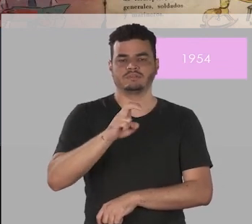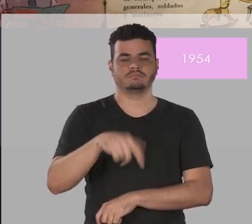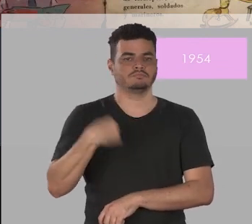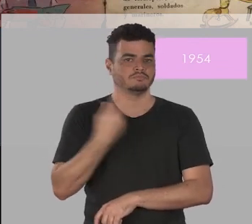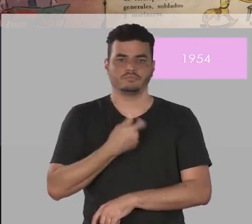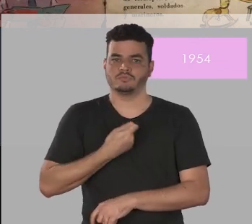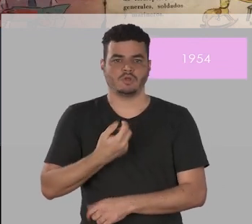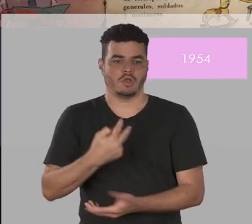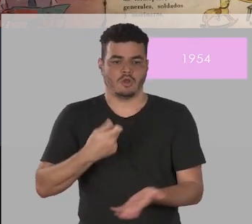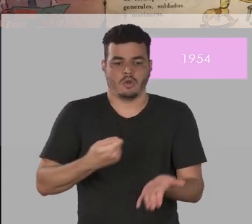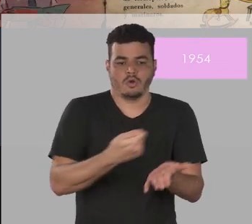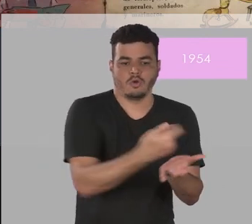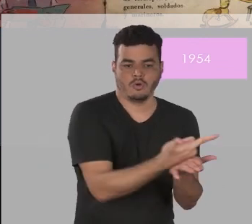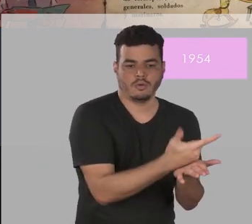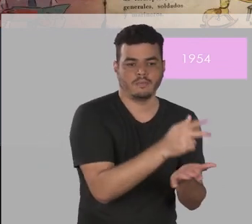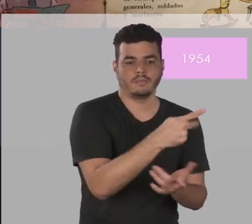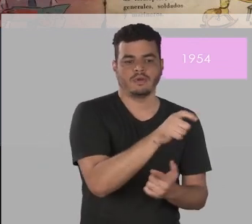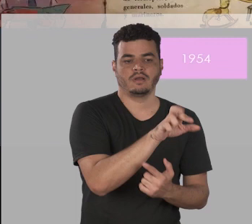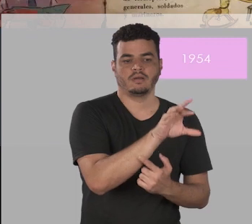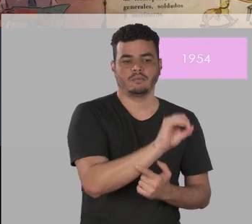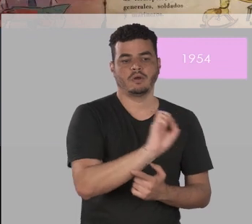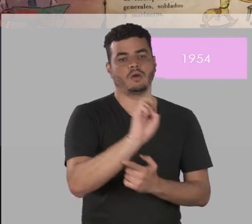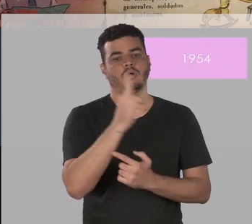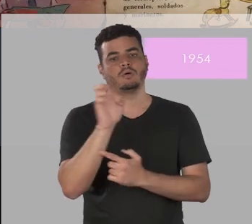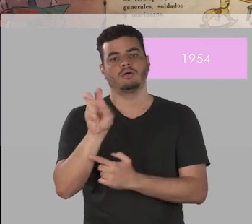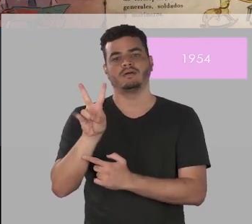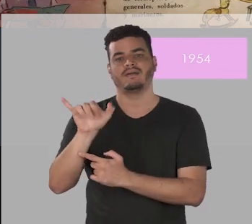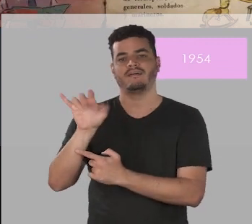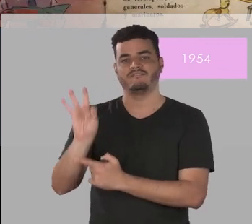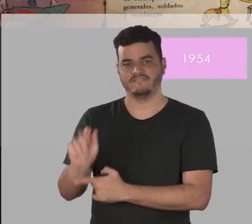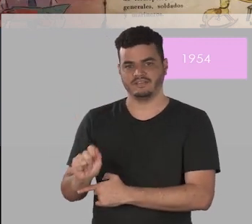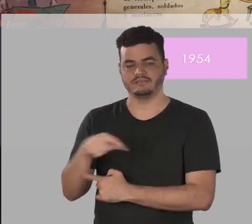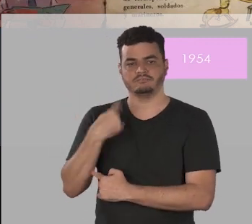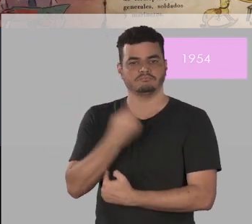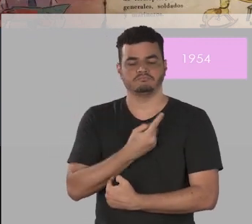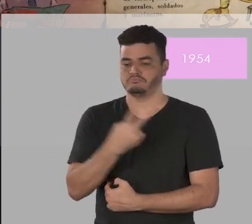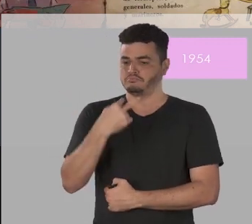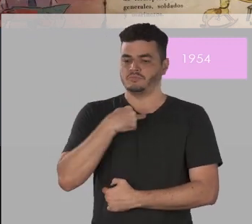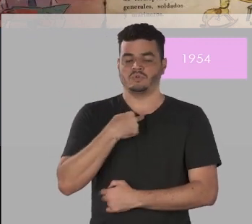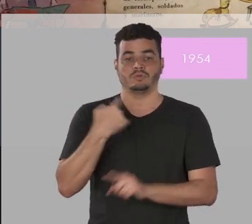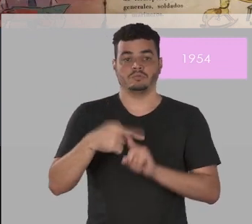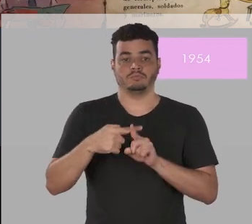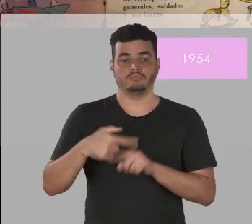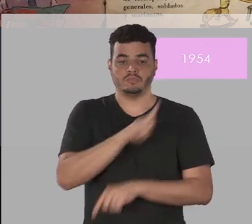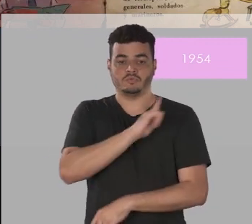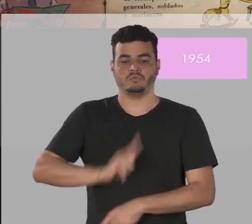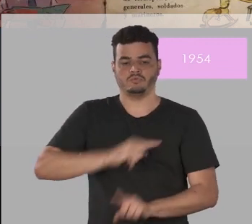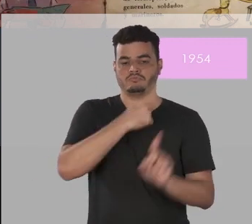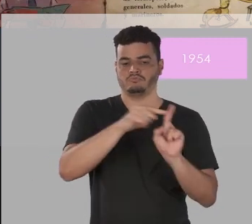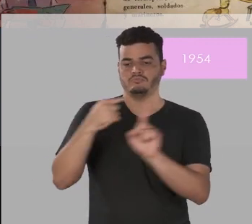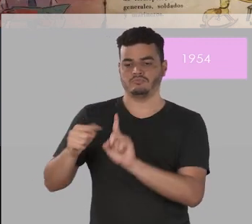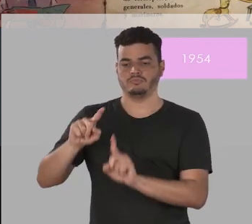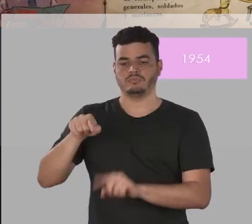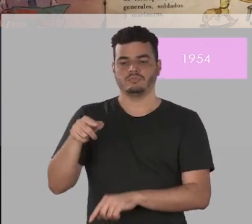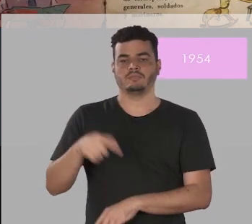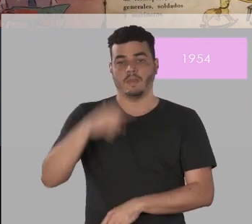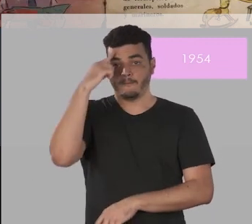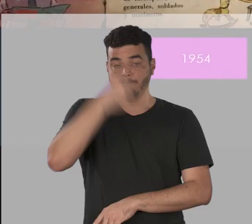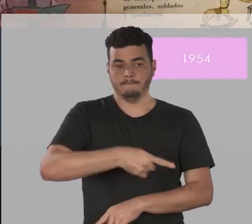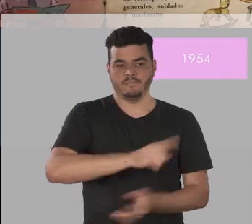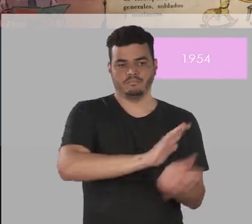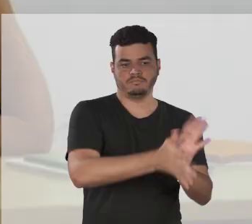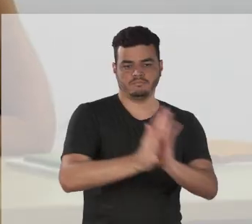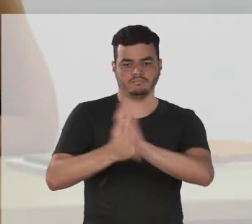1955, né, não se podia nomear a Perón nem a Evita. E isso aí utilizavam livros que eles permitiam,